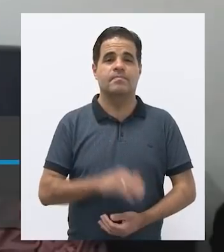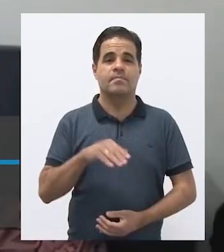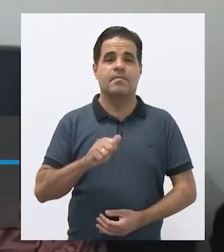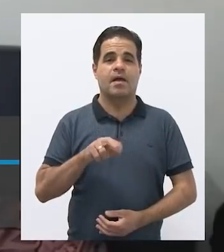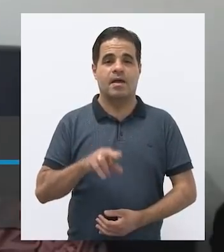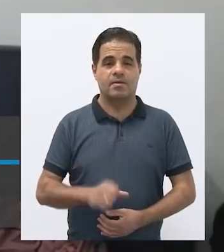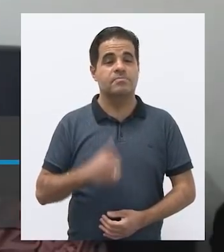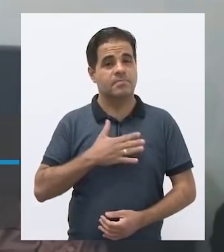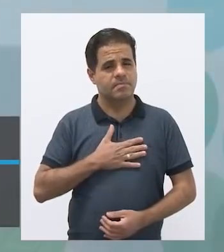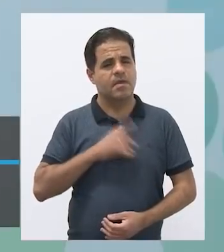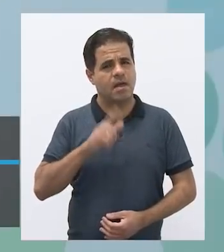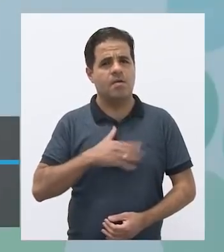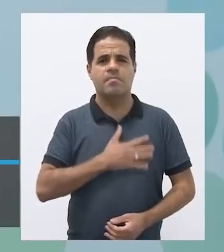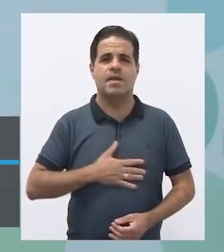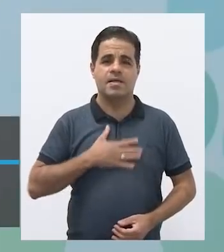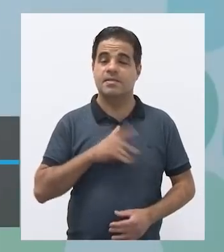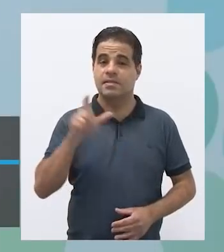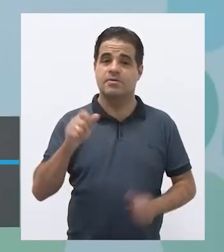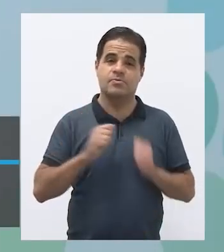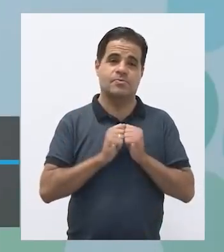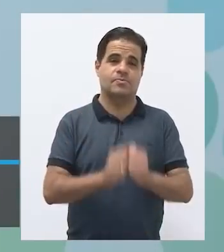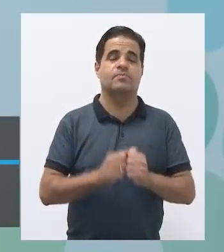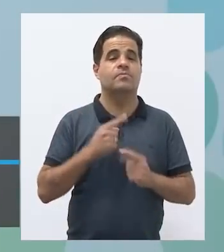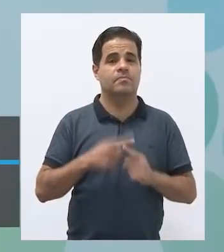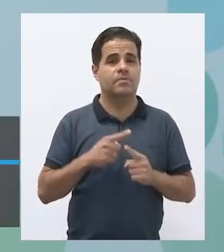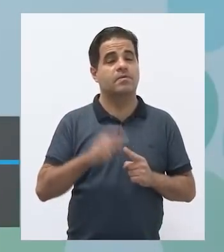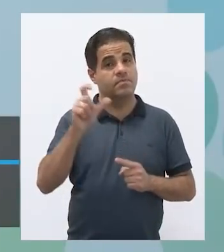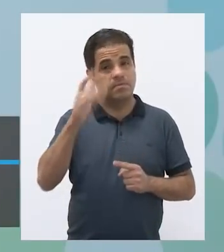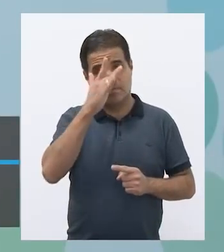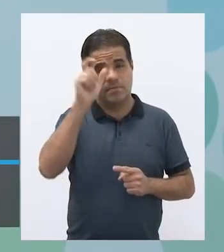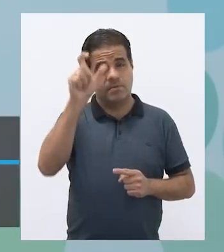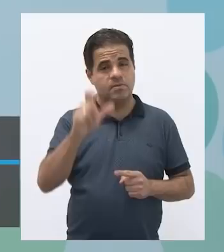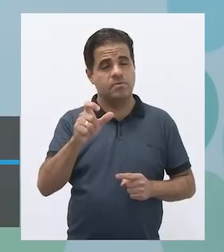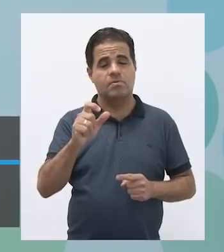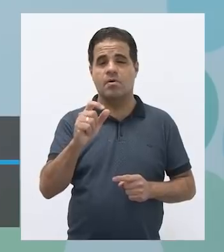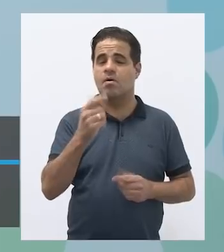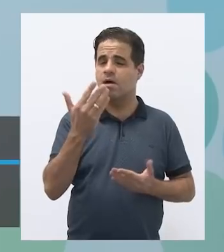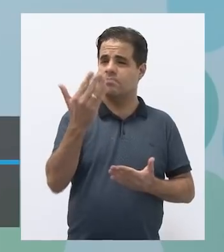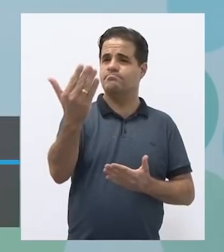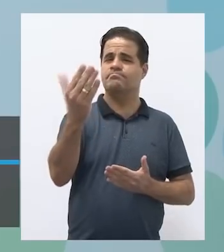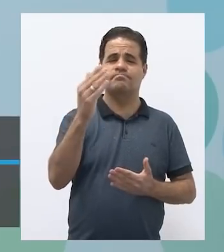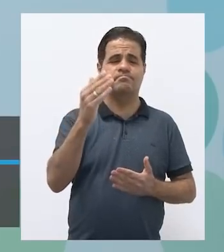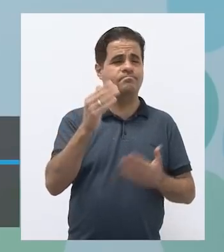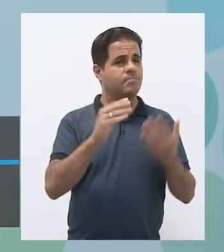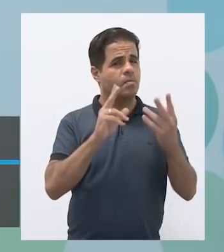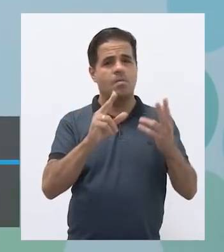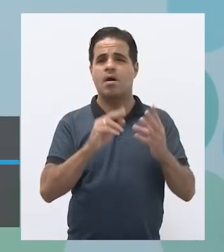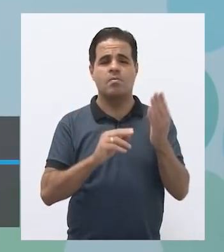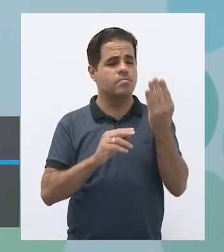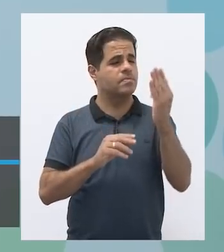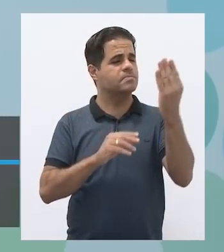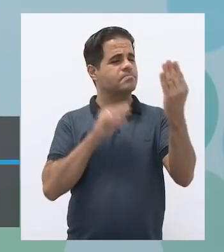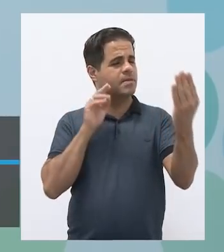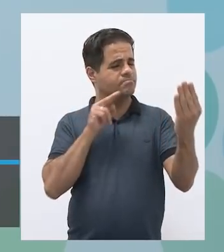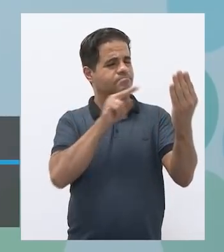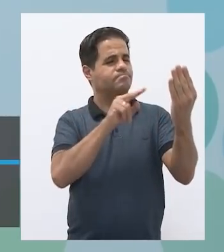mim também é um prazer ter você aqui, porque na verdade você também é um espelho aí, um grande